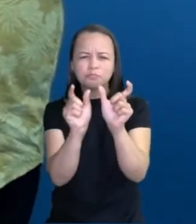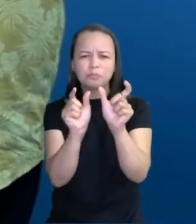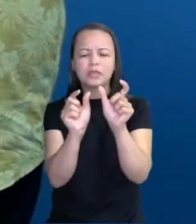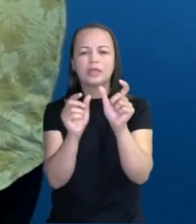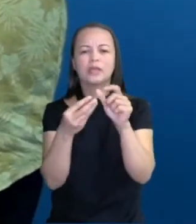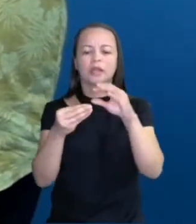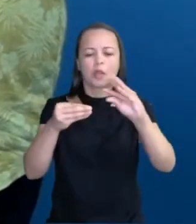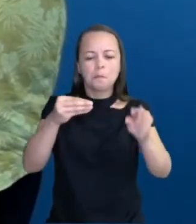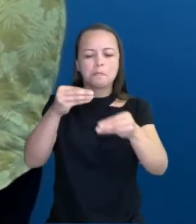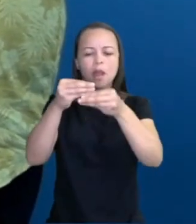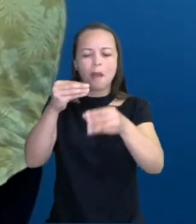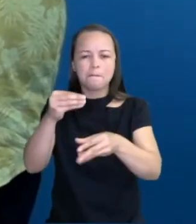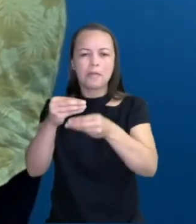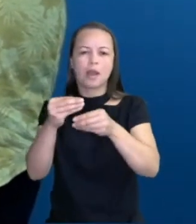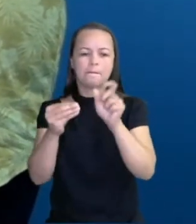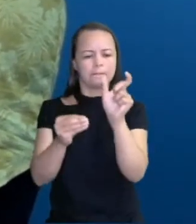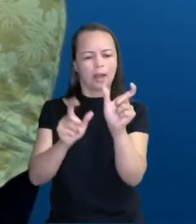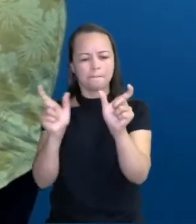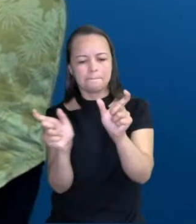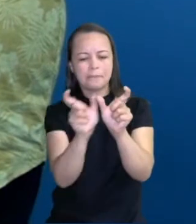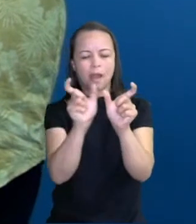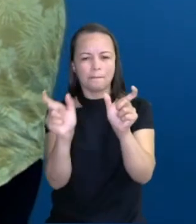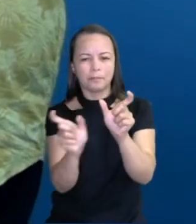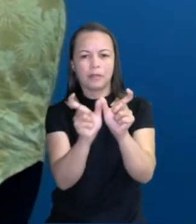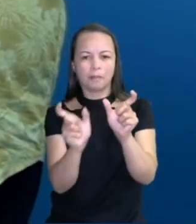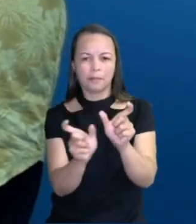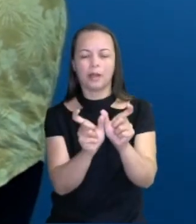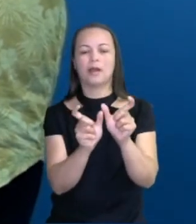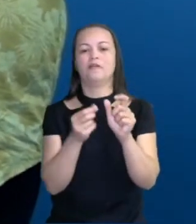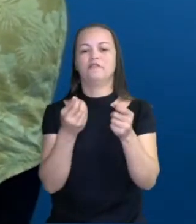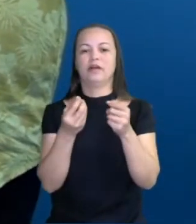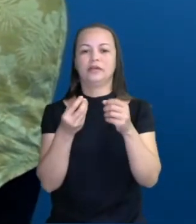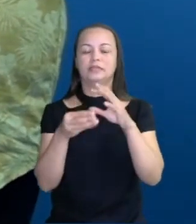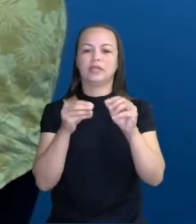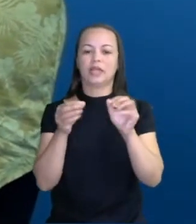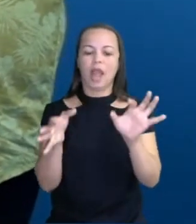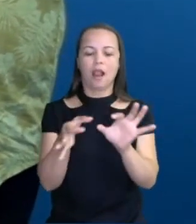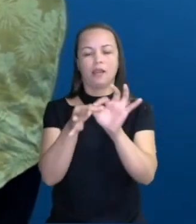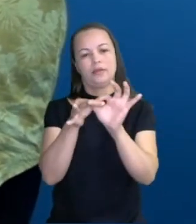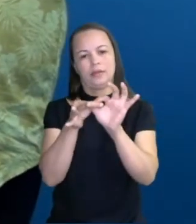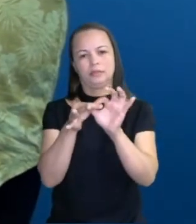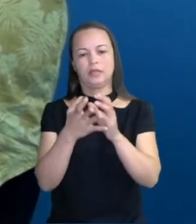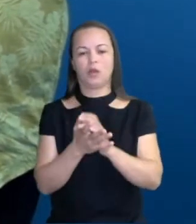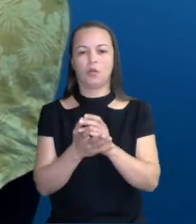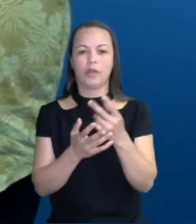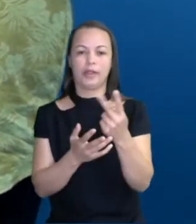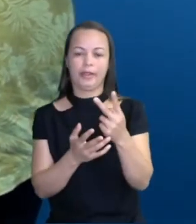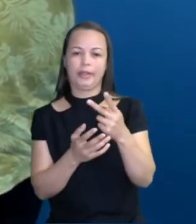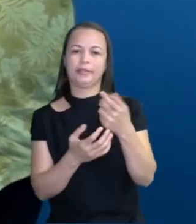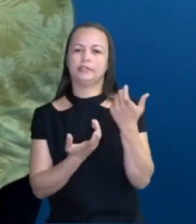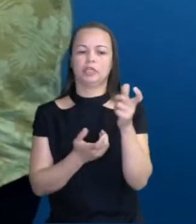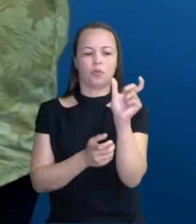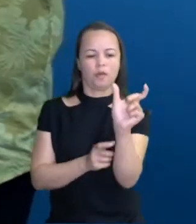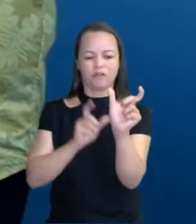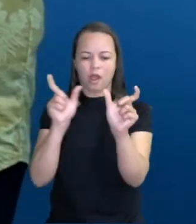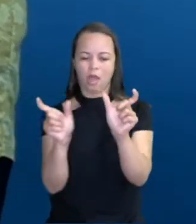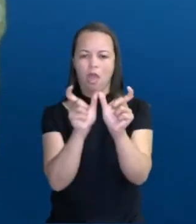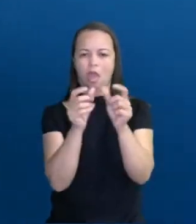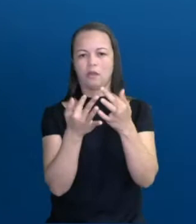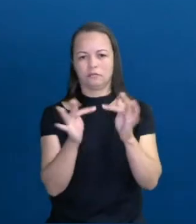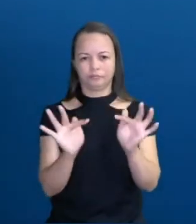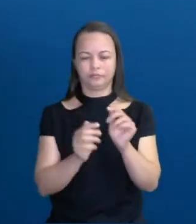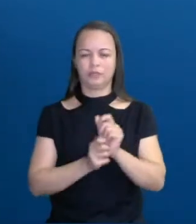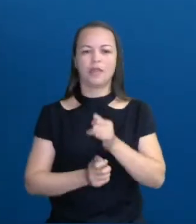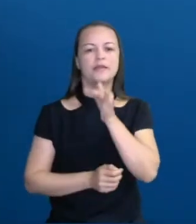ligam um termo a outro e fazem essa junção a conexão a ligação entre um termo e outro na